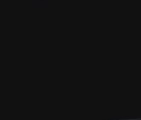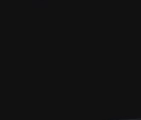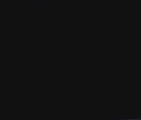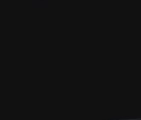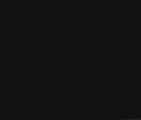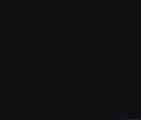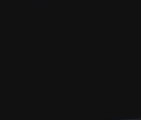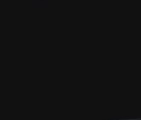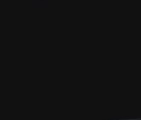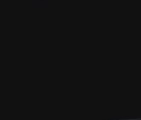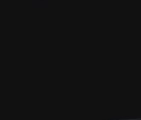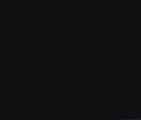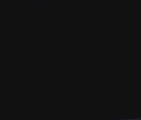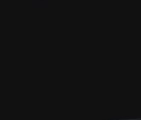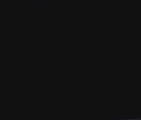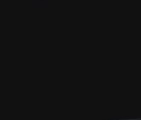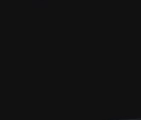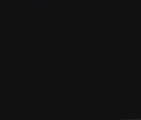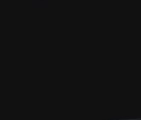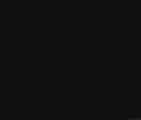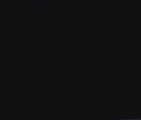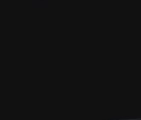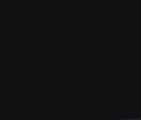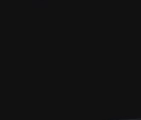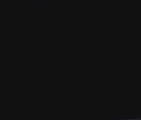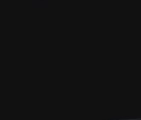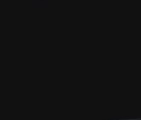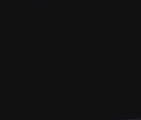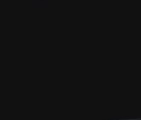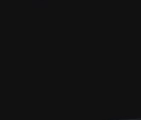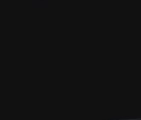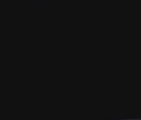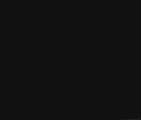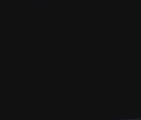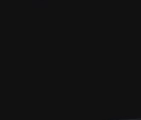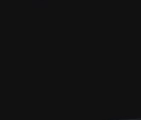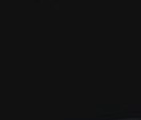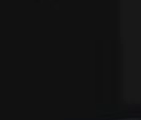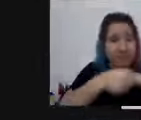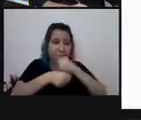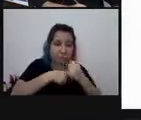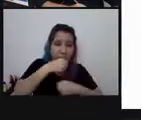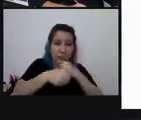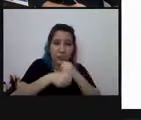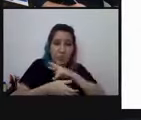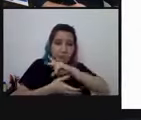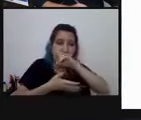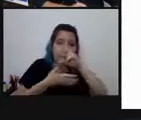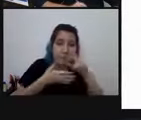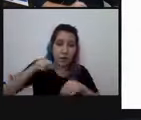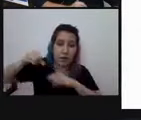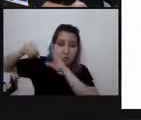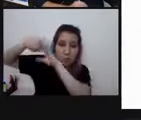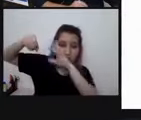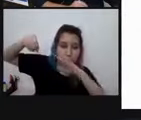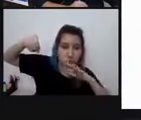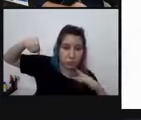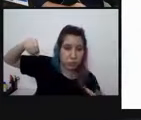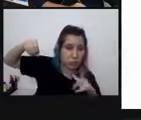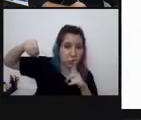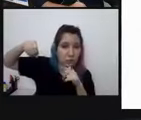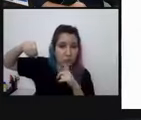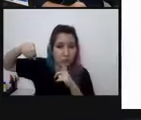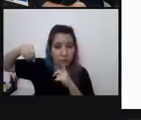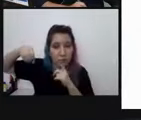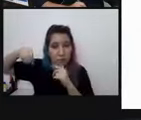por determinados anos, a gente trabalhou, sim, as cachoeiras do Acaraú, Paratinga, levando as pessoas para conhecer algumas